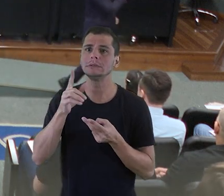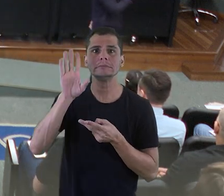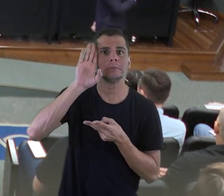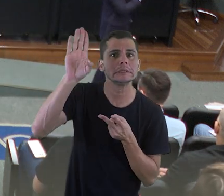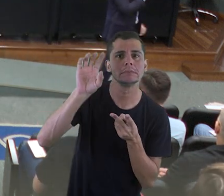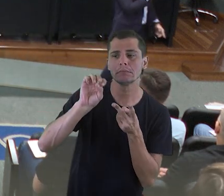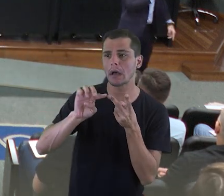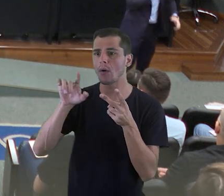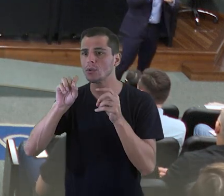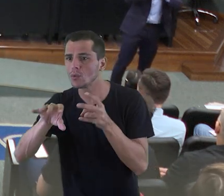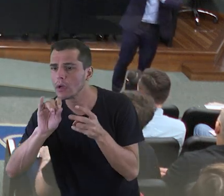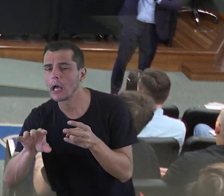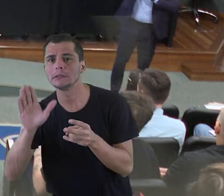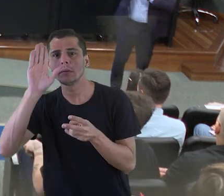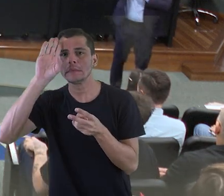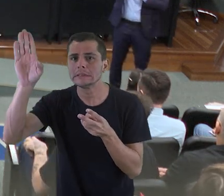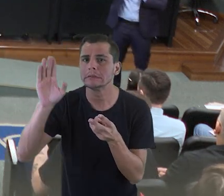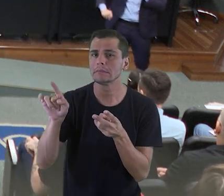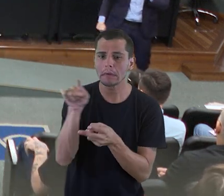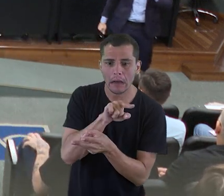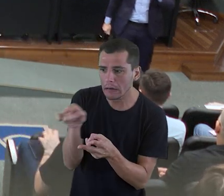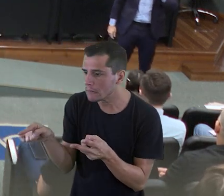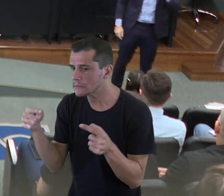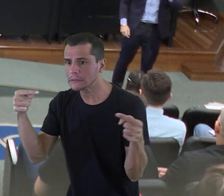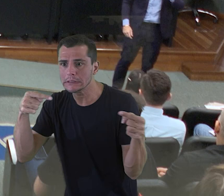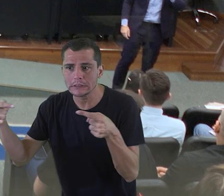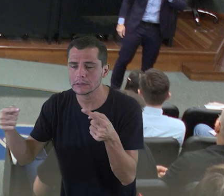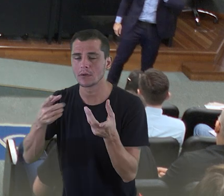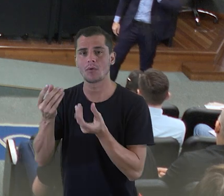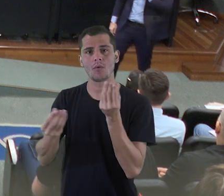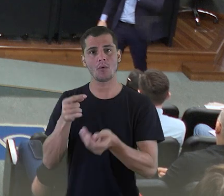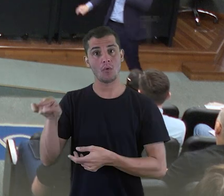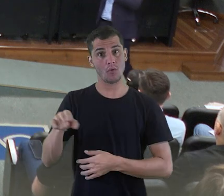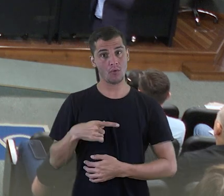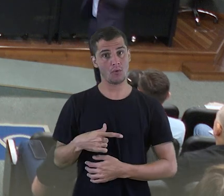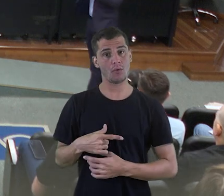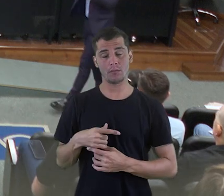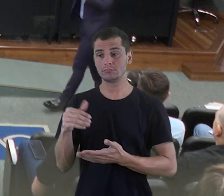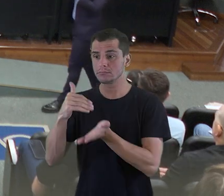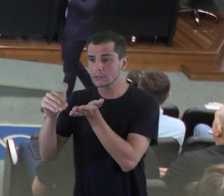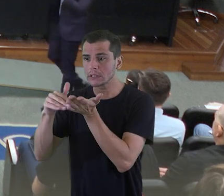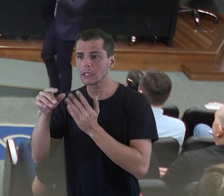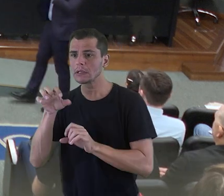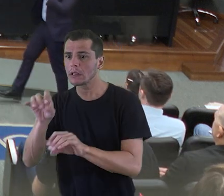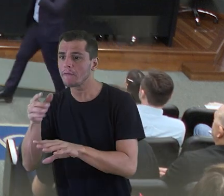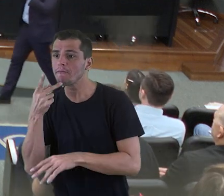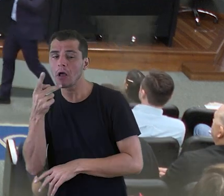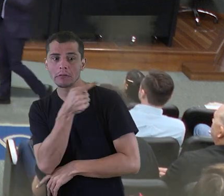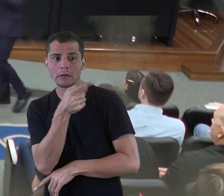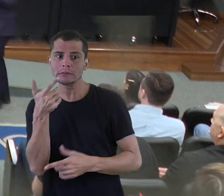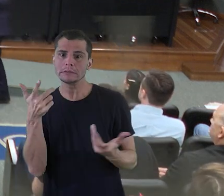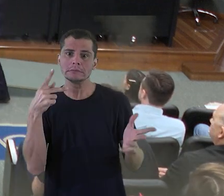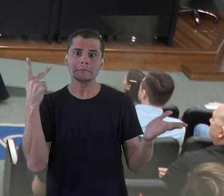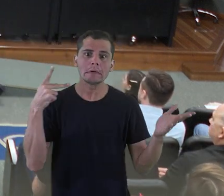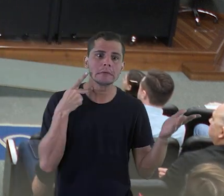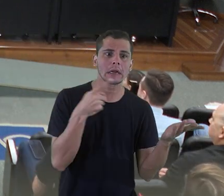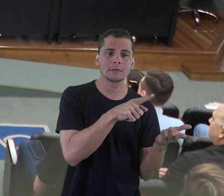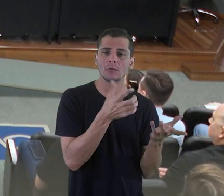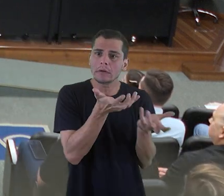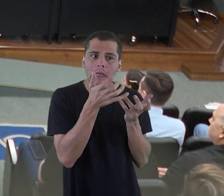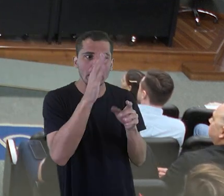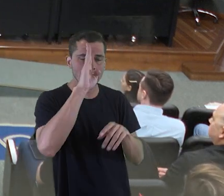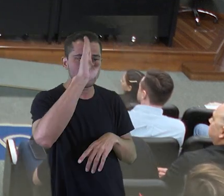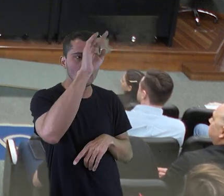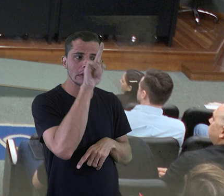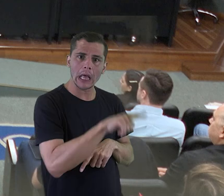a cabeça desse procurador. Porque esse procurador está dizendo que não é importante a educação. E a sua política tem como uma das prioridades a educação. Então você precisa